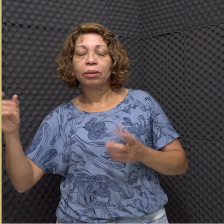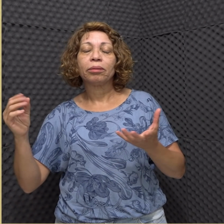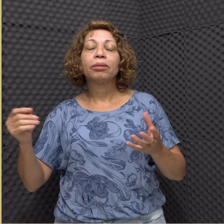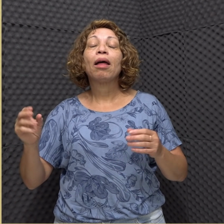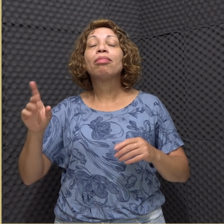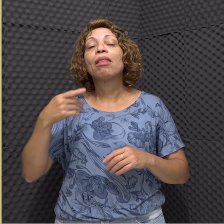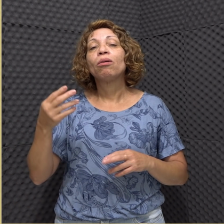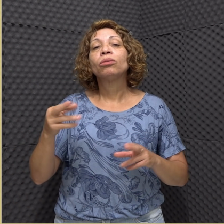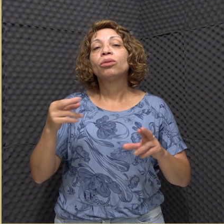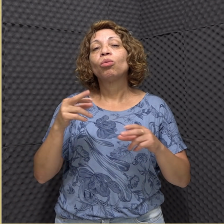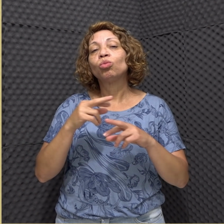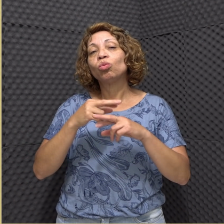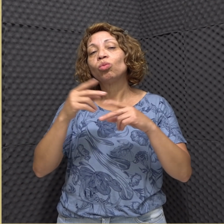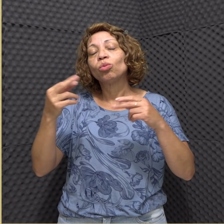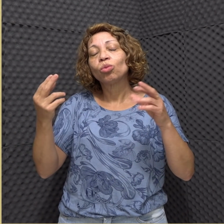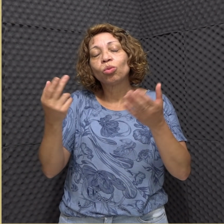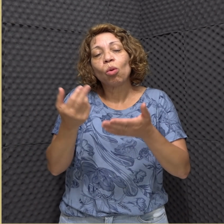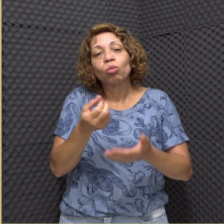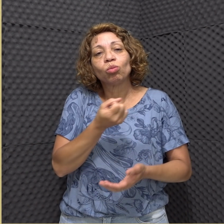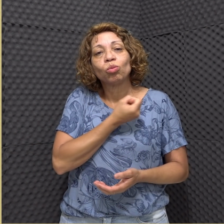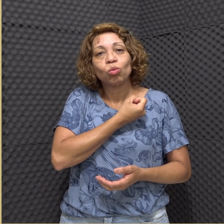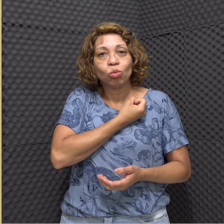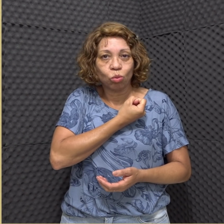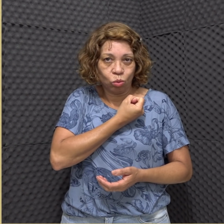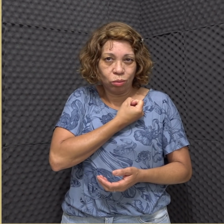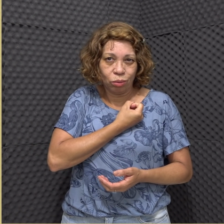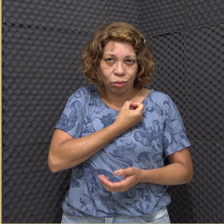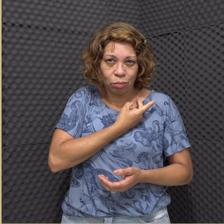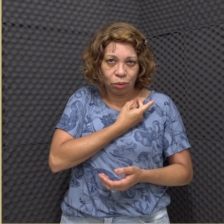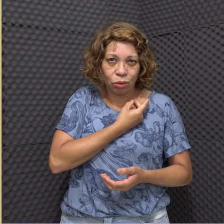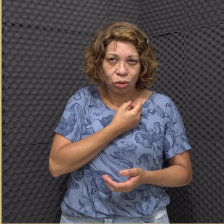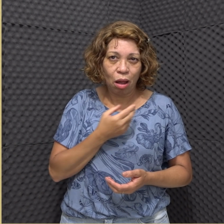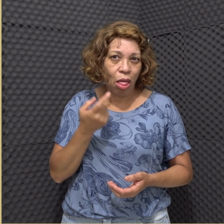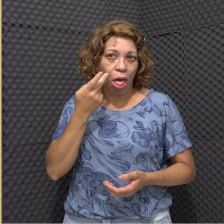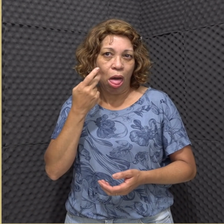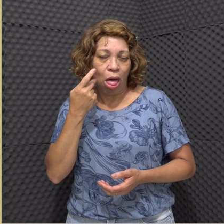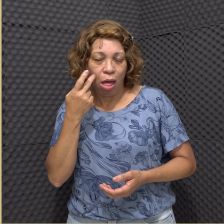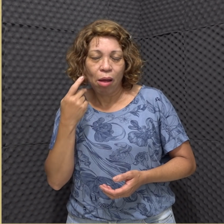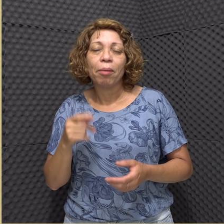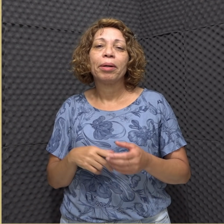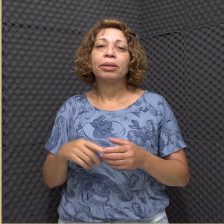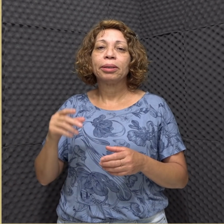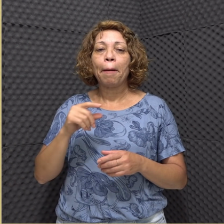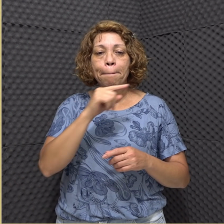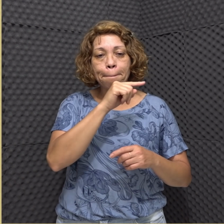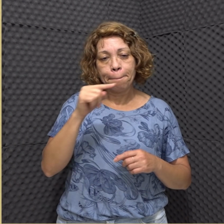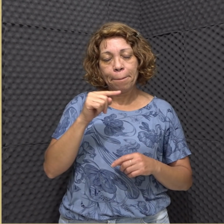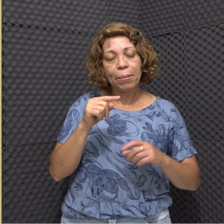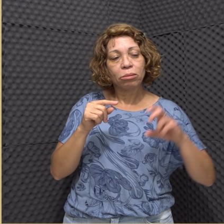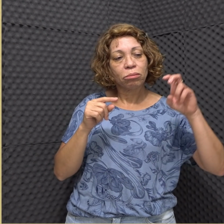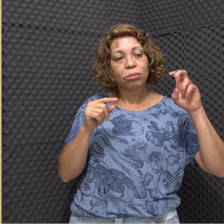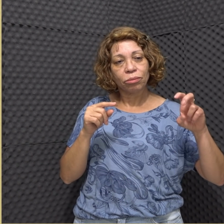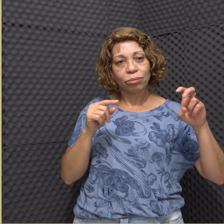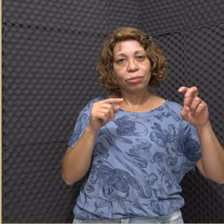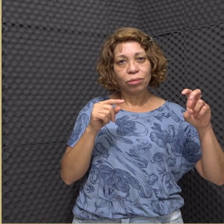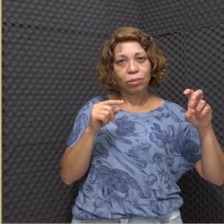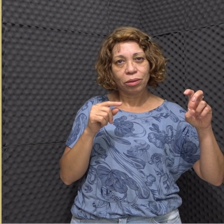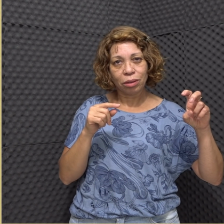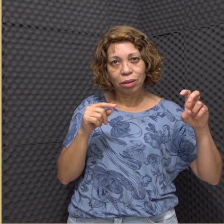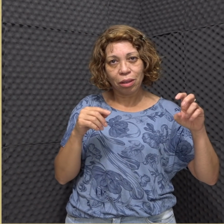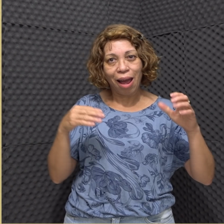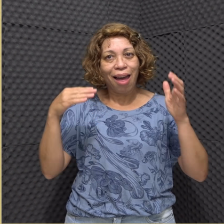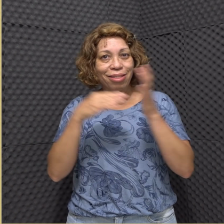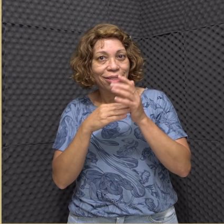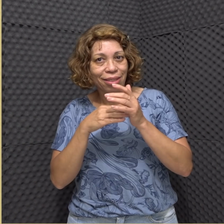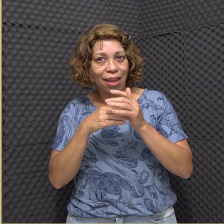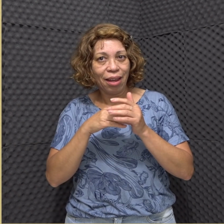o conjunto dos números reais, que engloba tanto o conjunto dos números inteiros como naturais, de menos 5 até o 5,